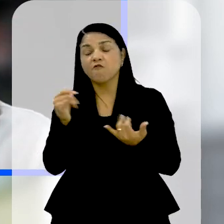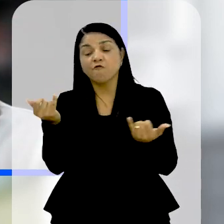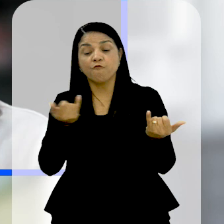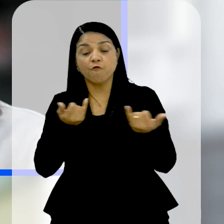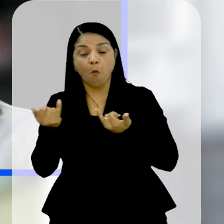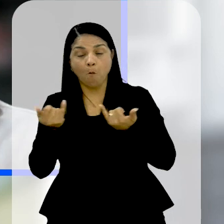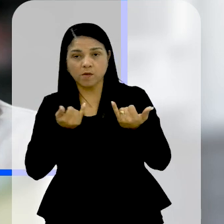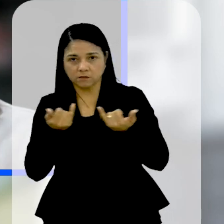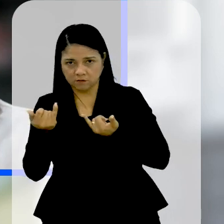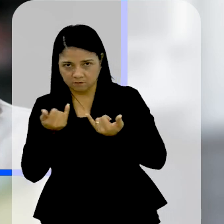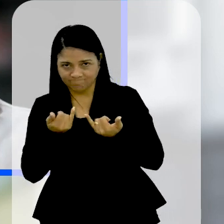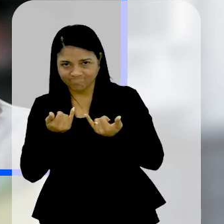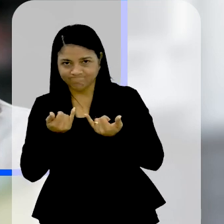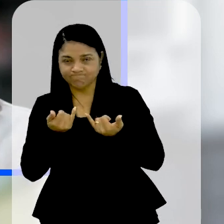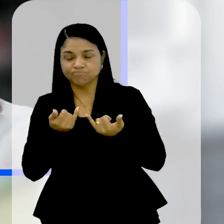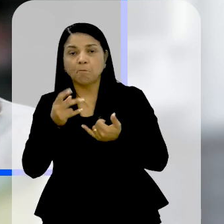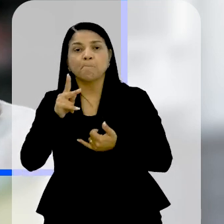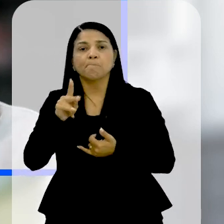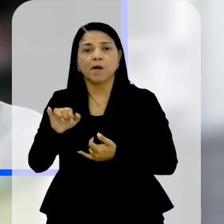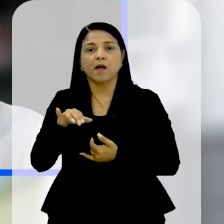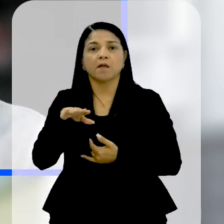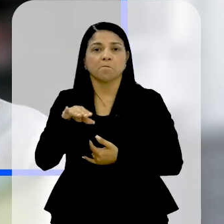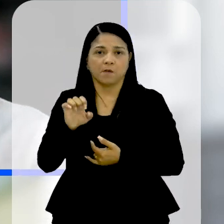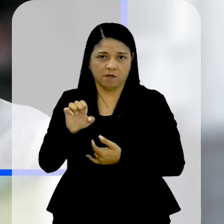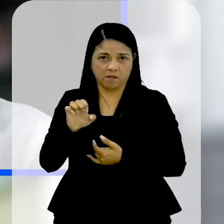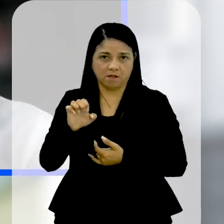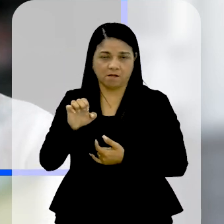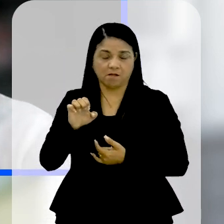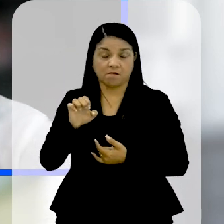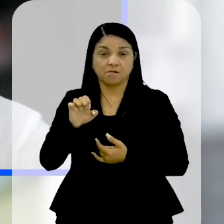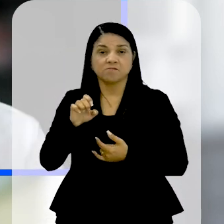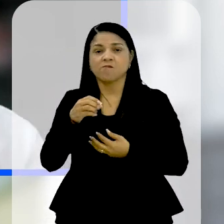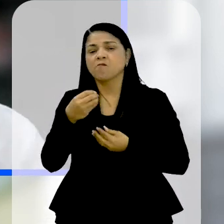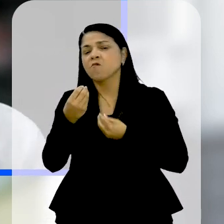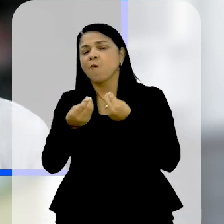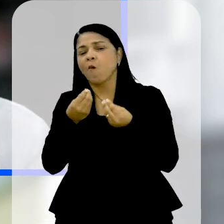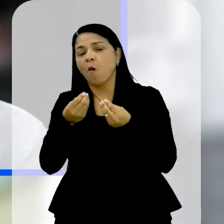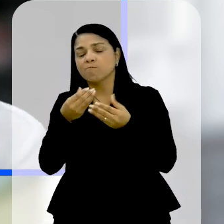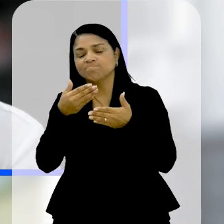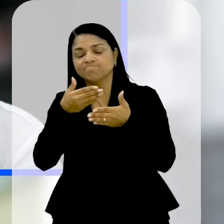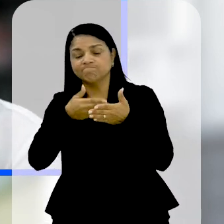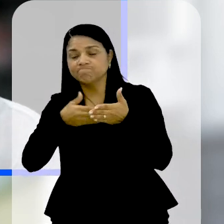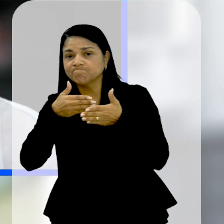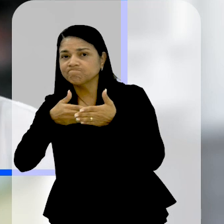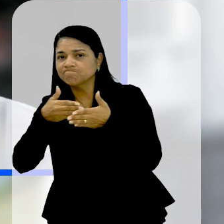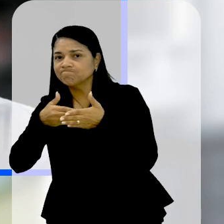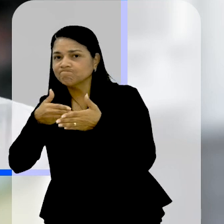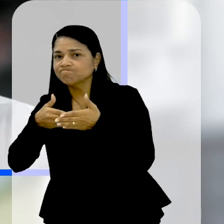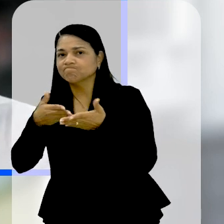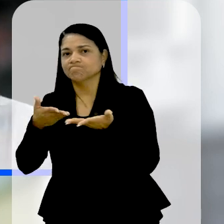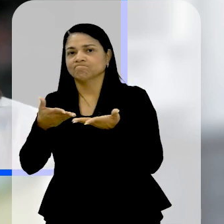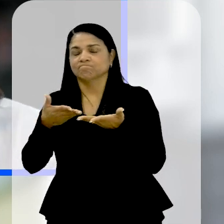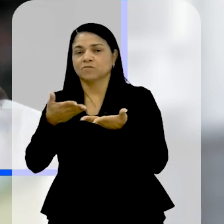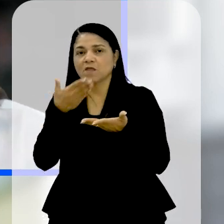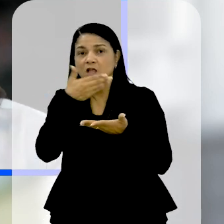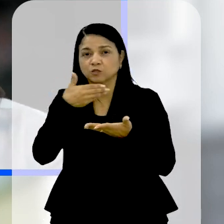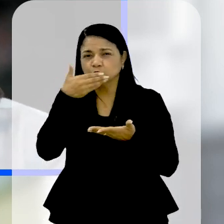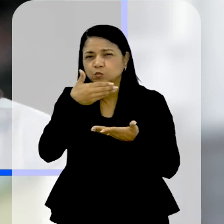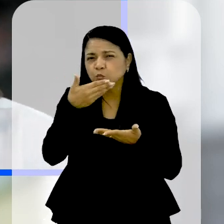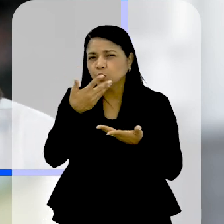da informação, né? Dos pais, por exemplo, para fazer essa restrição também,